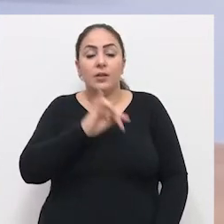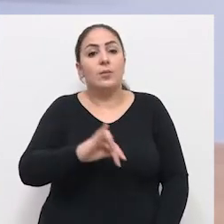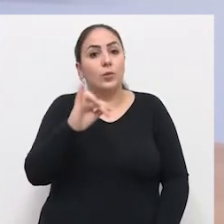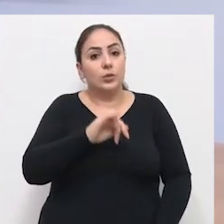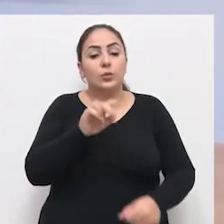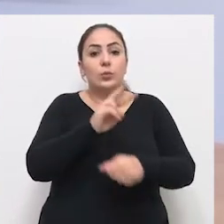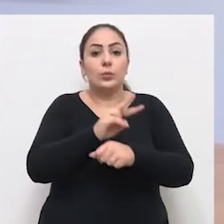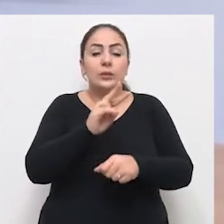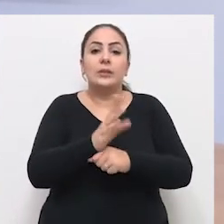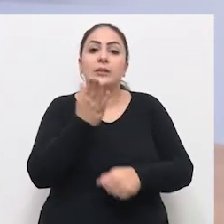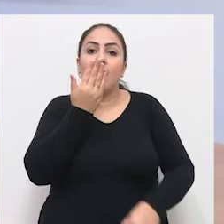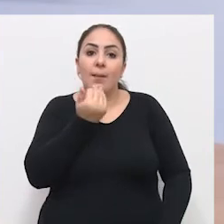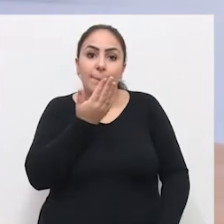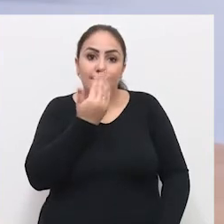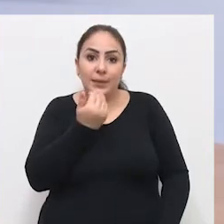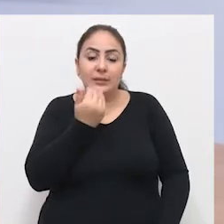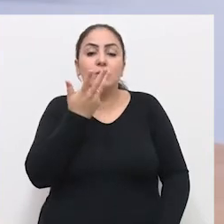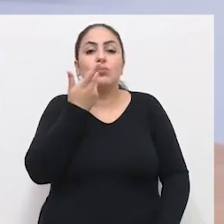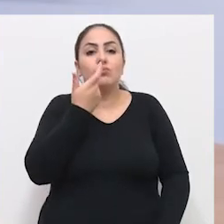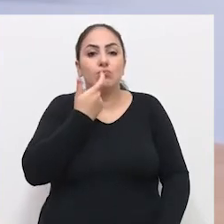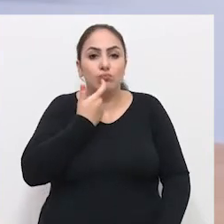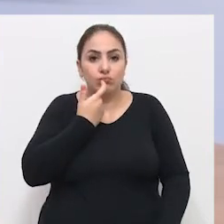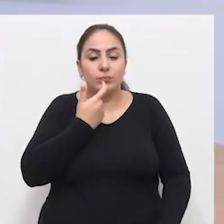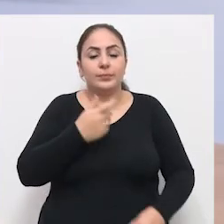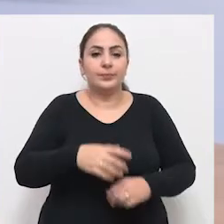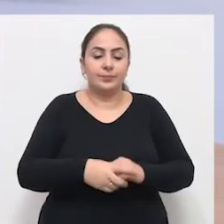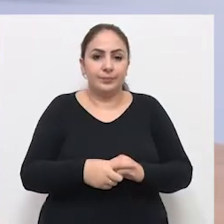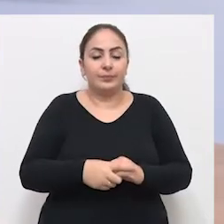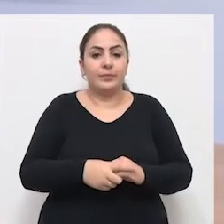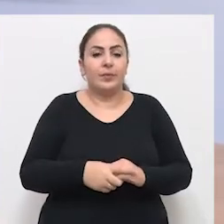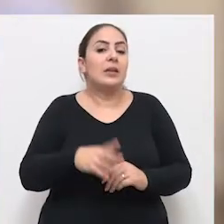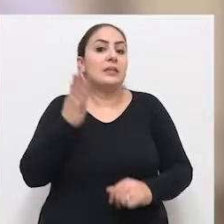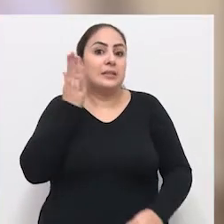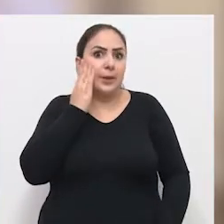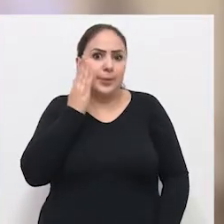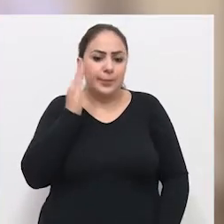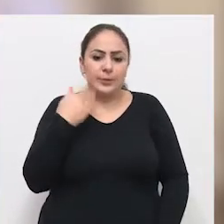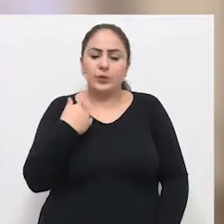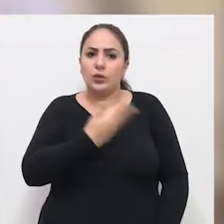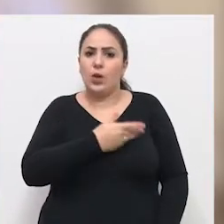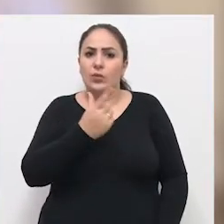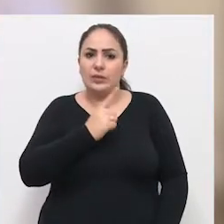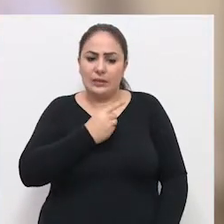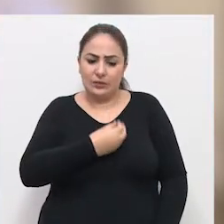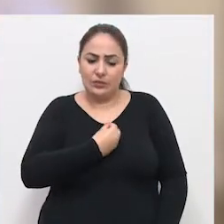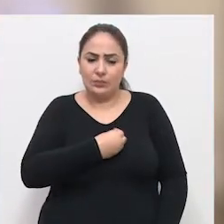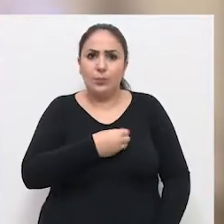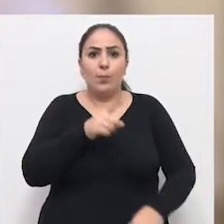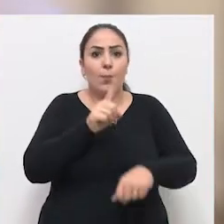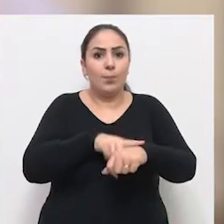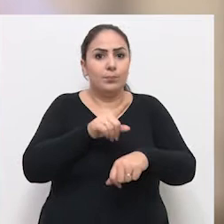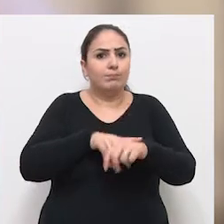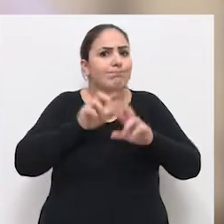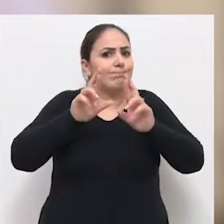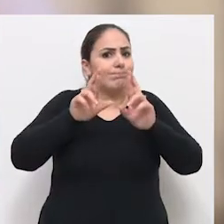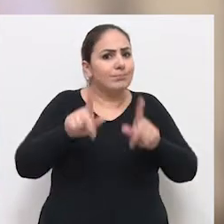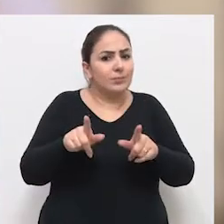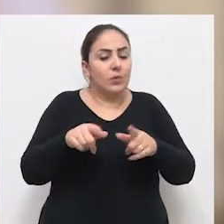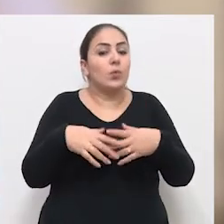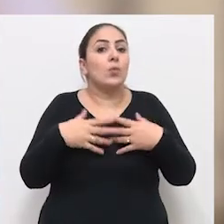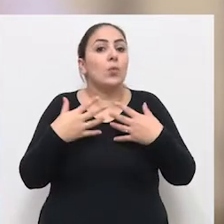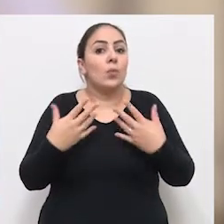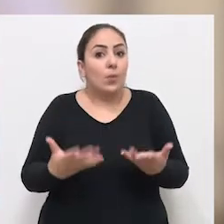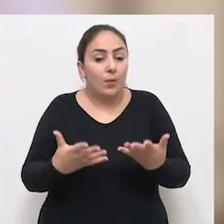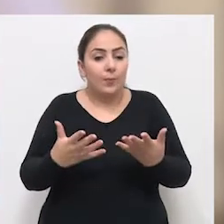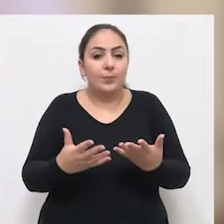agora a importância de cuidar da alimentação das crianças. Sabemos que estamos vivendo um momento muito